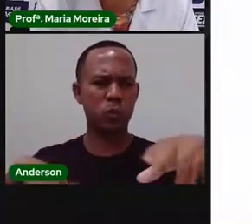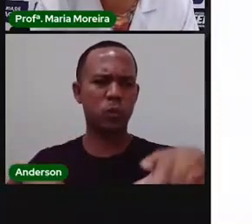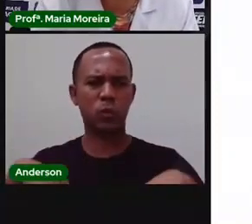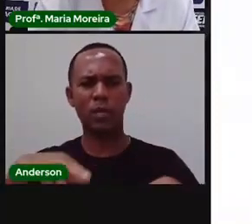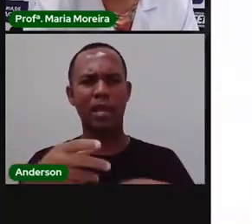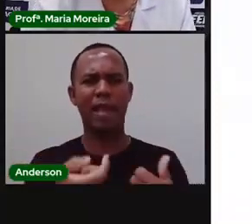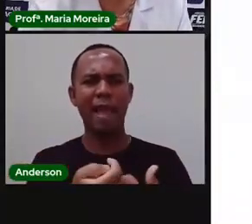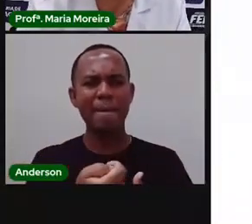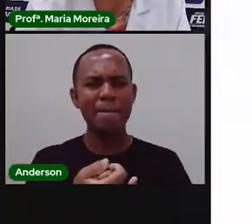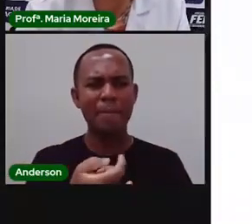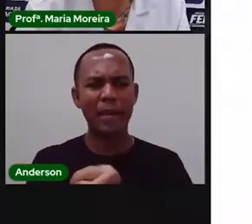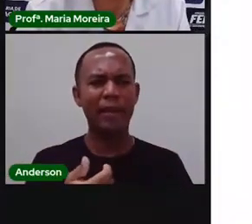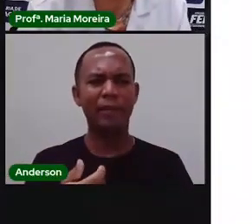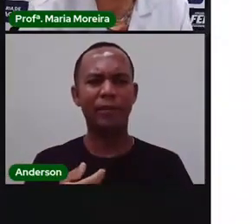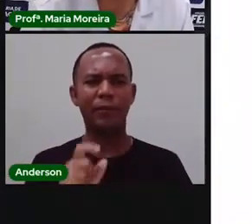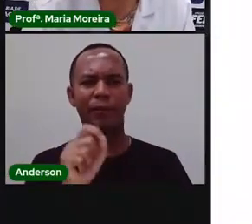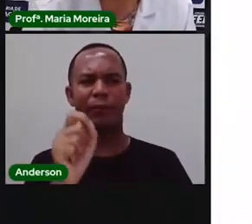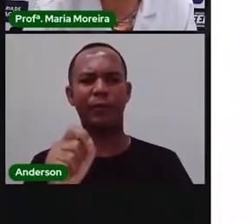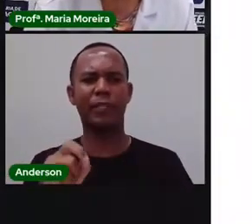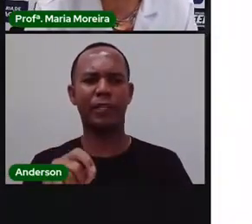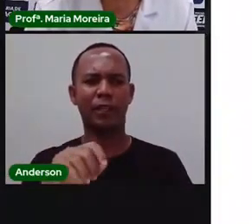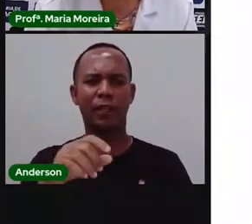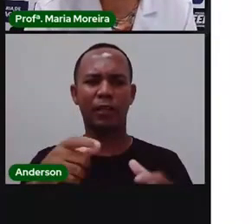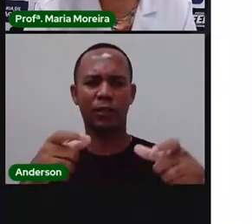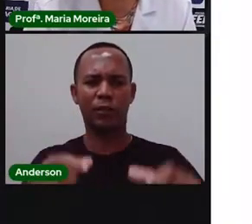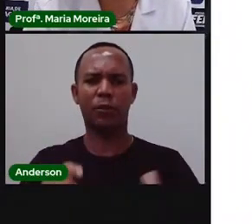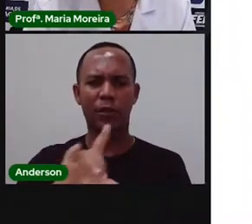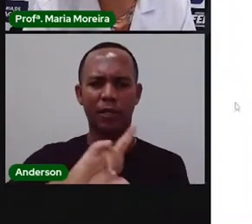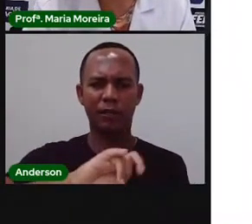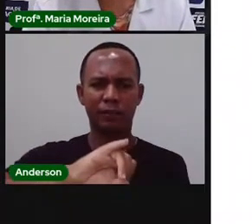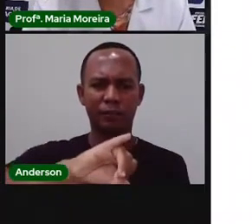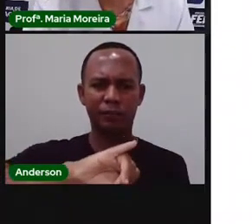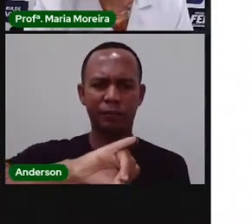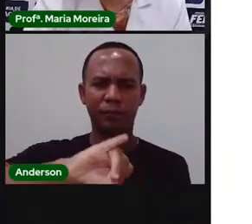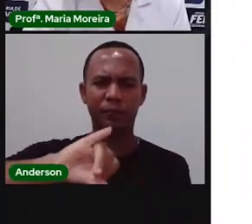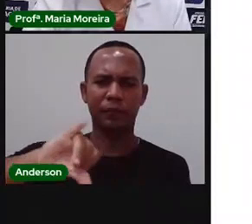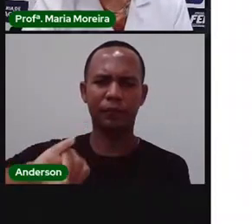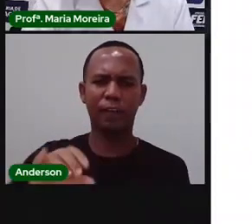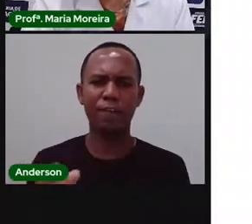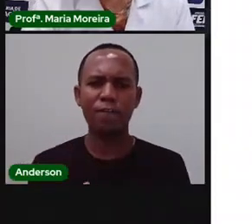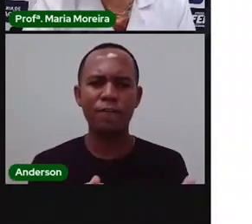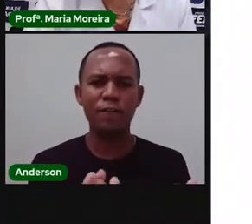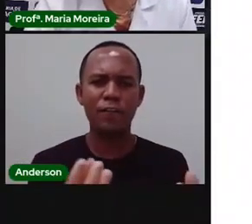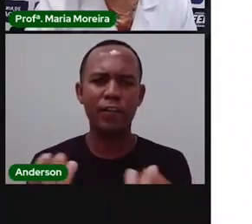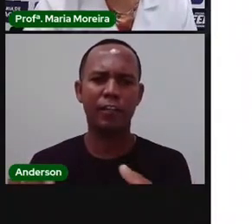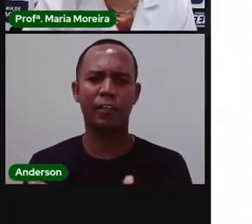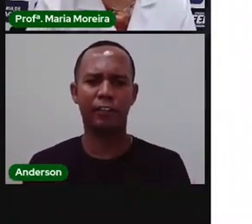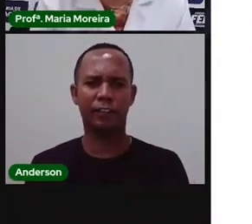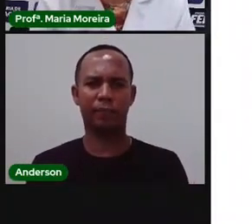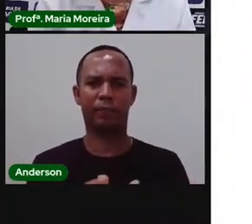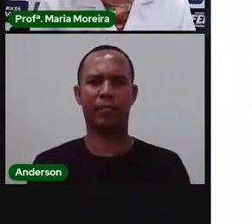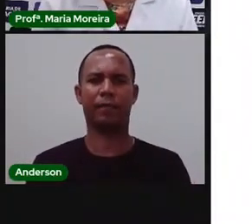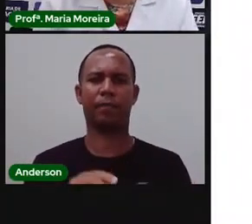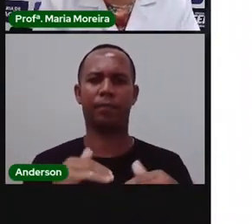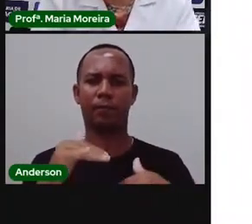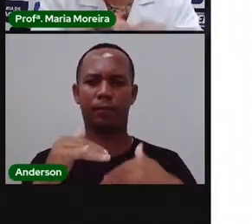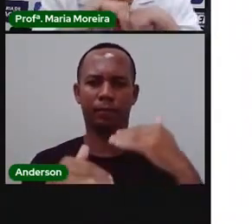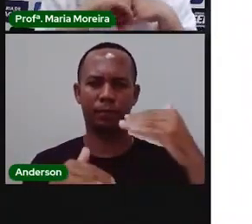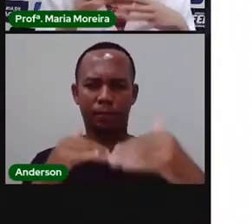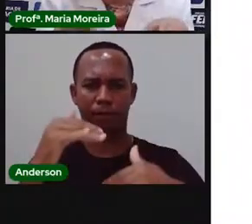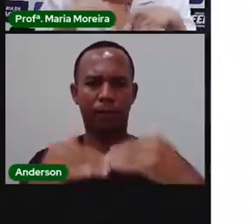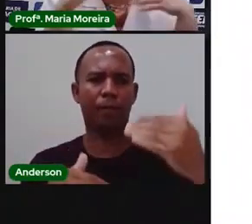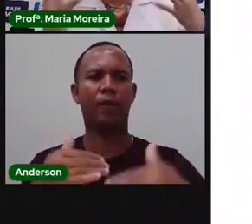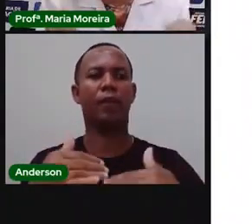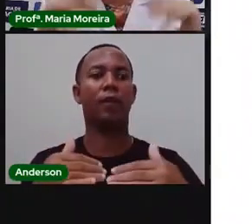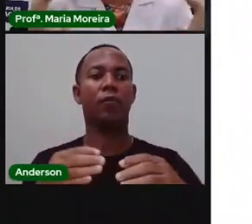esses vaqueiros, como hoje a gente conhece várias feiras na nossa cidade. Bom, com o passar do tempo, essa feira, ela